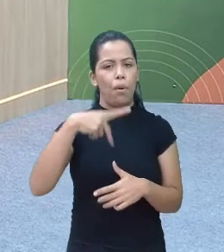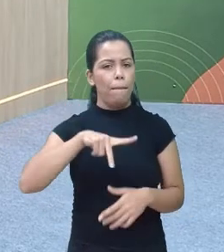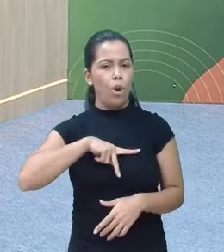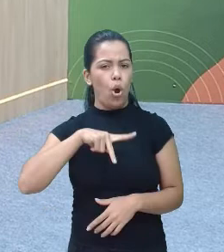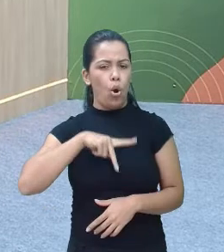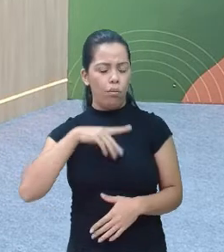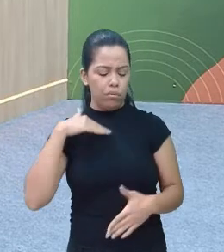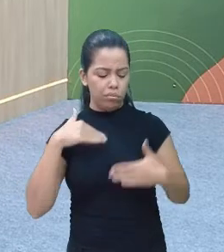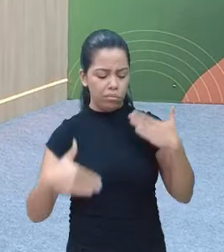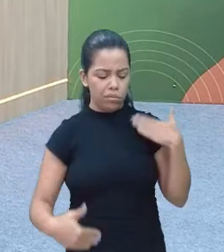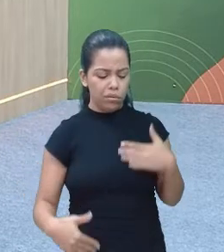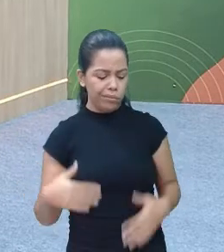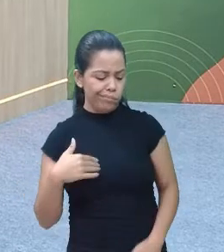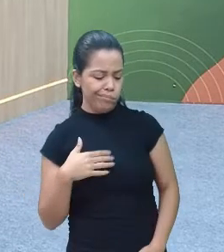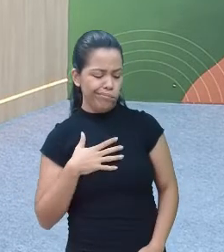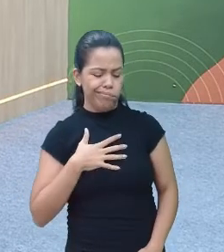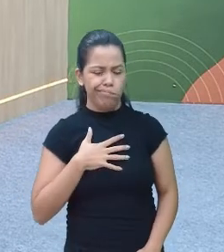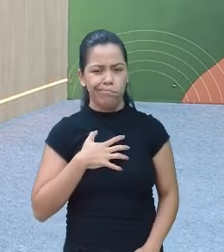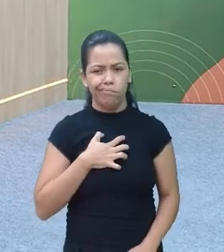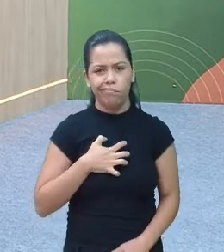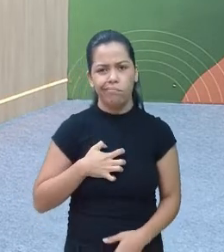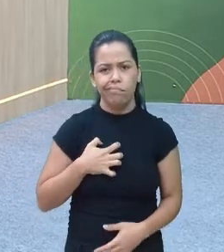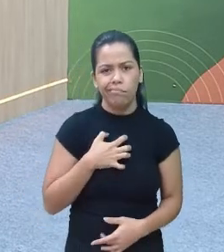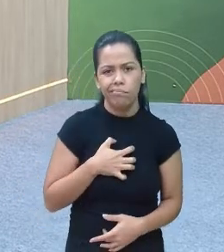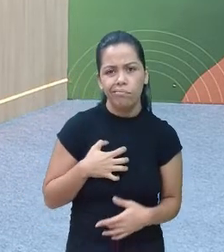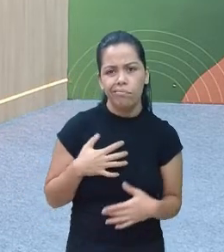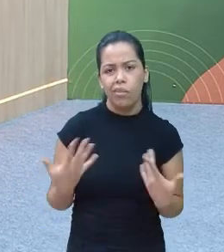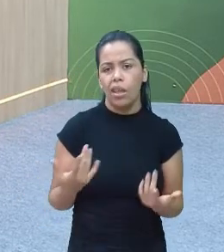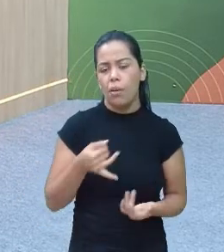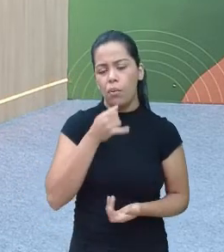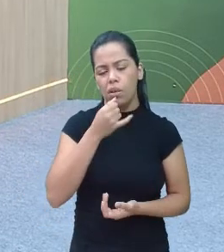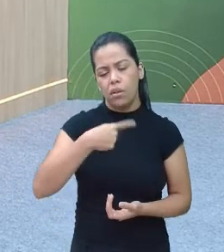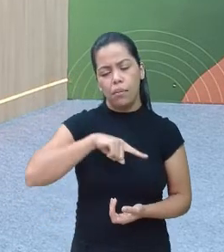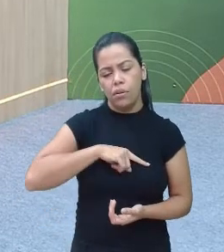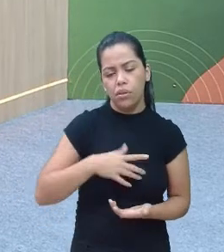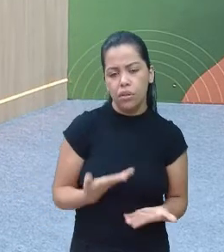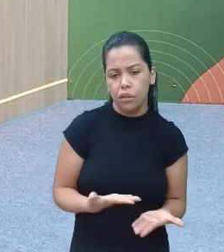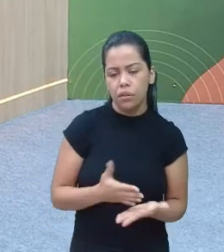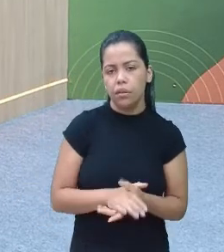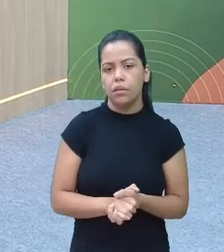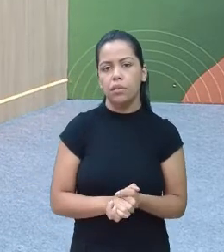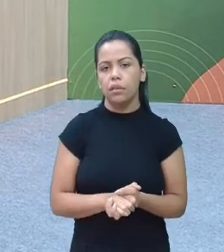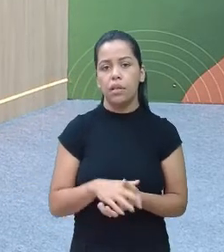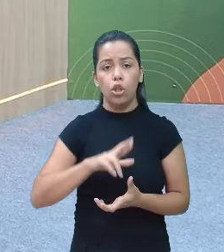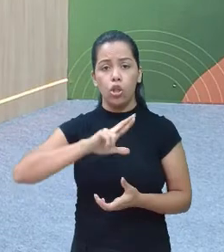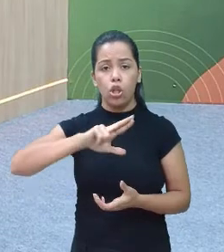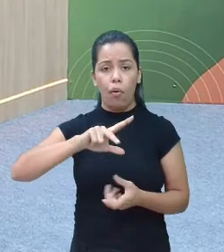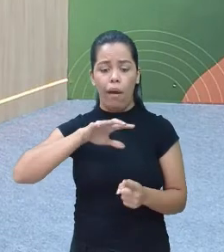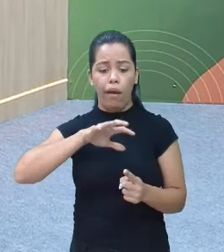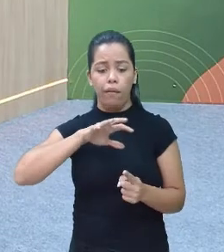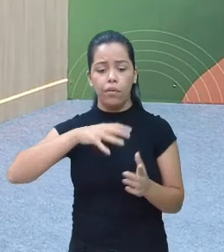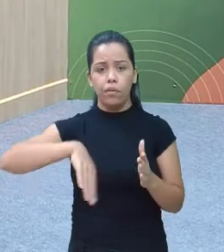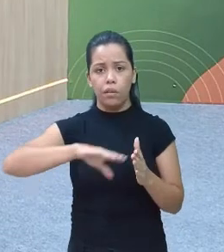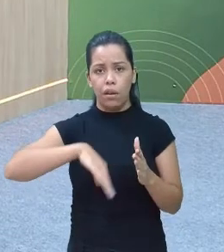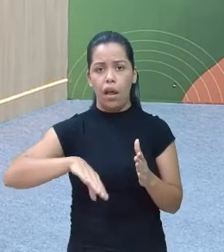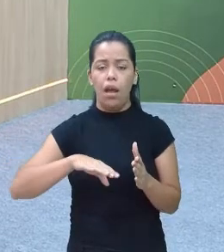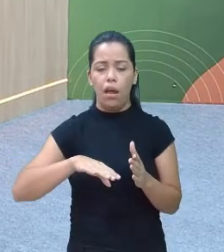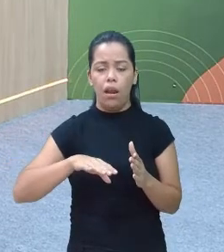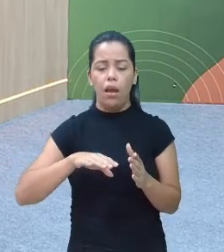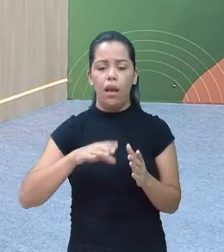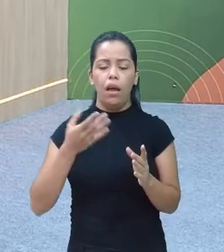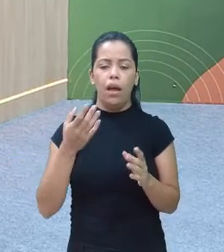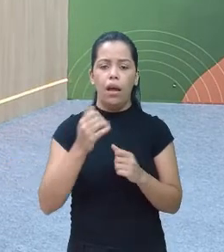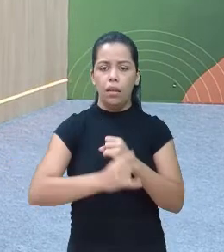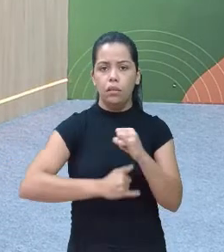cuidado até, né? Especialmente a gente, por exemplo, que não é influencer, e tem pessoas que